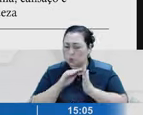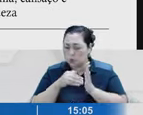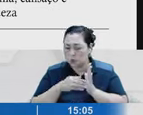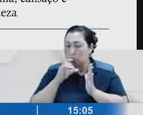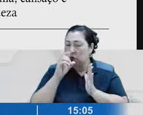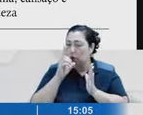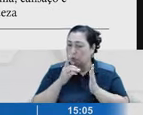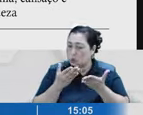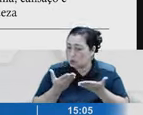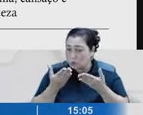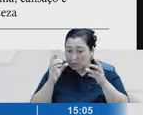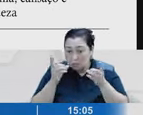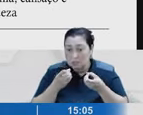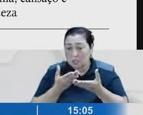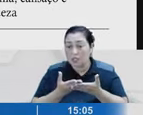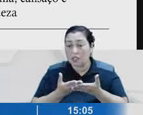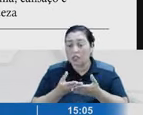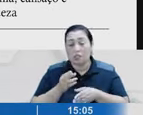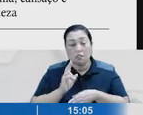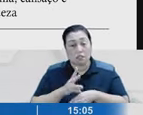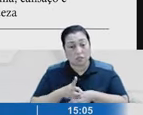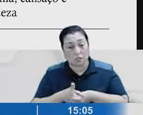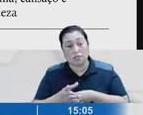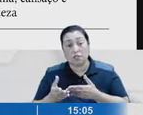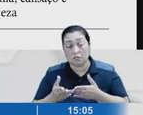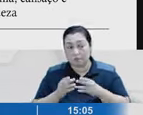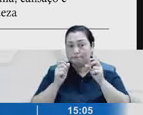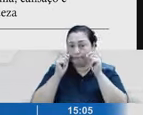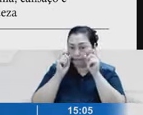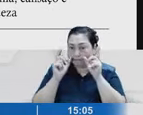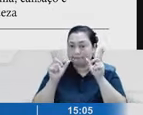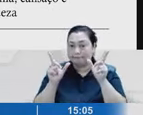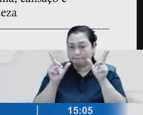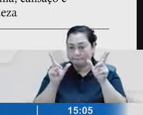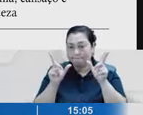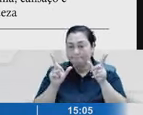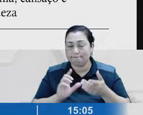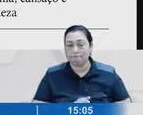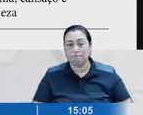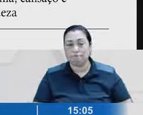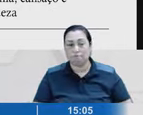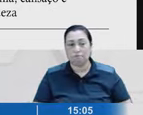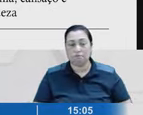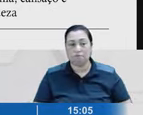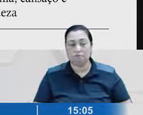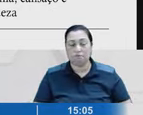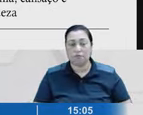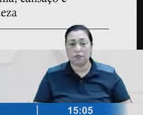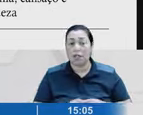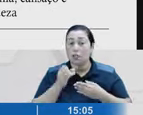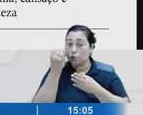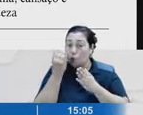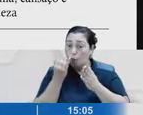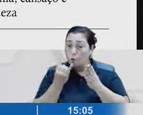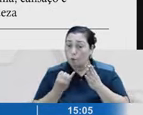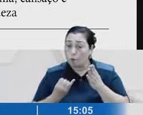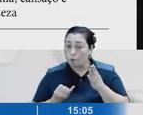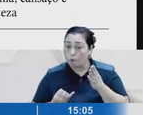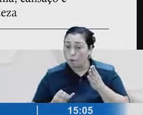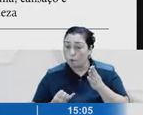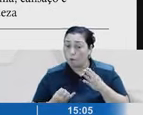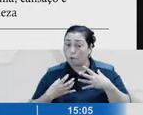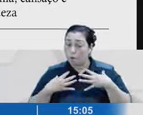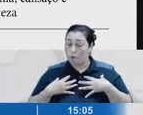e, no entanto, aquela alteração persiste, é um sinal de alerta, né? O emagrecimento rápido também, né,